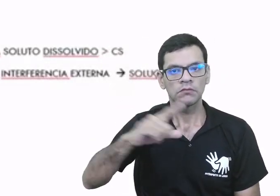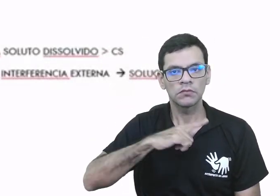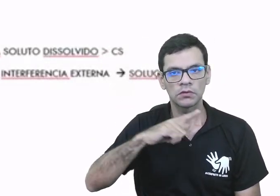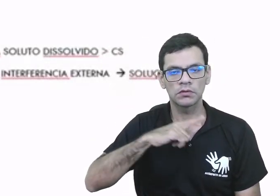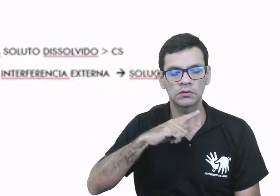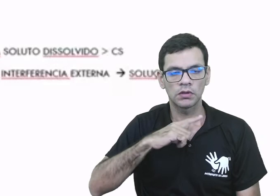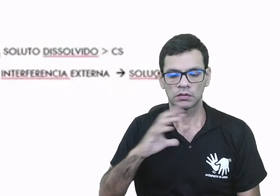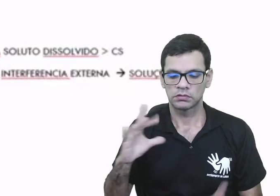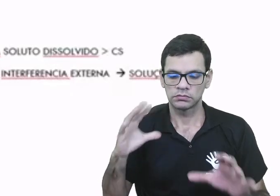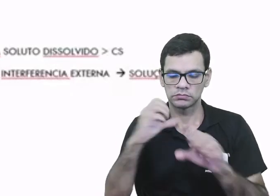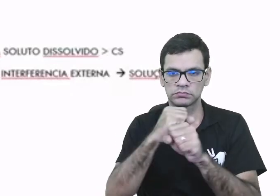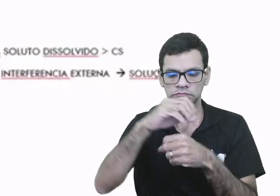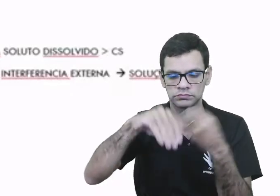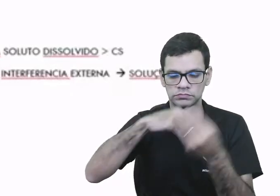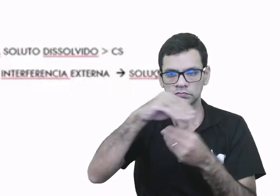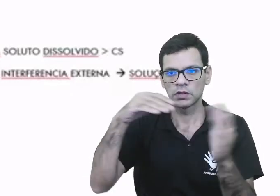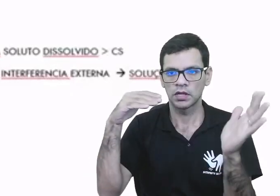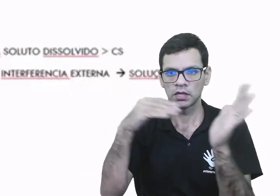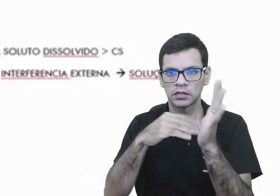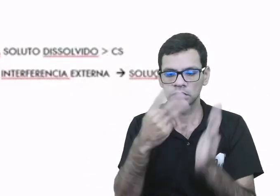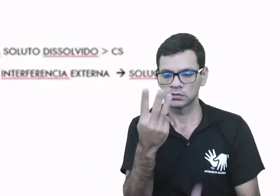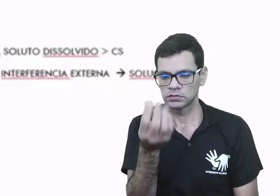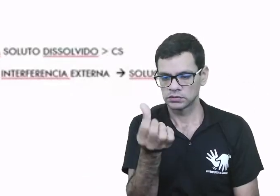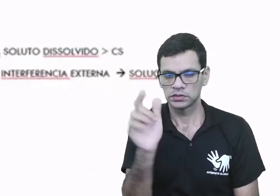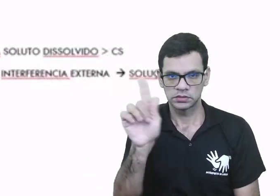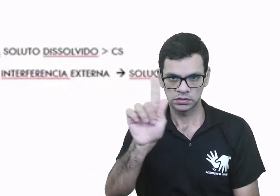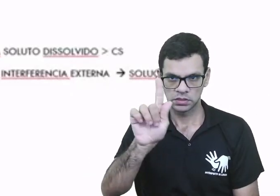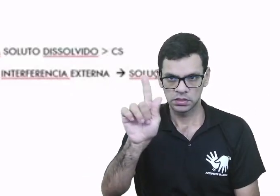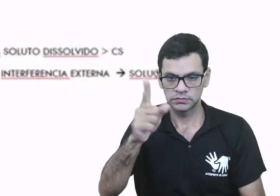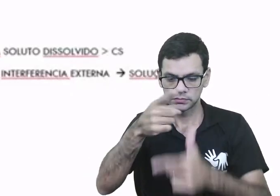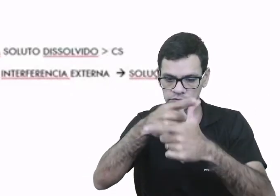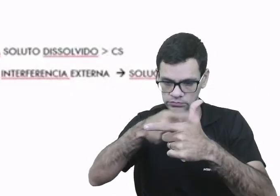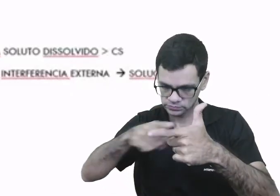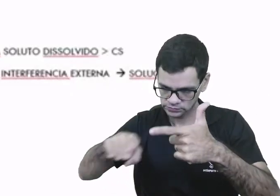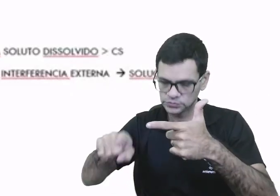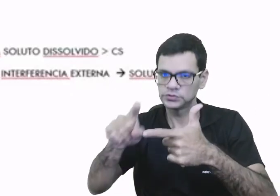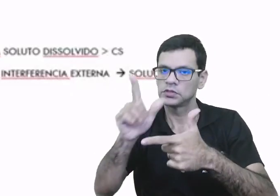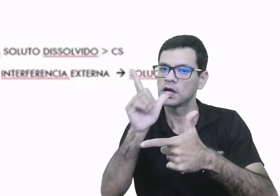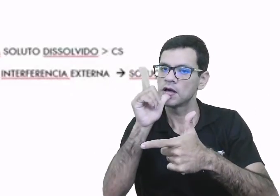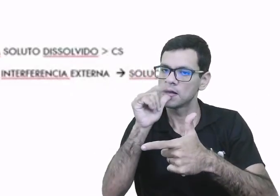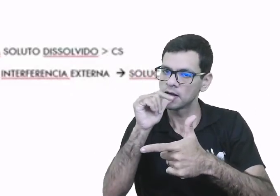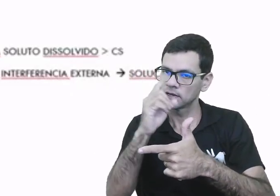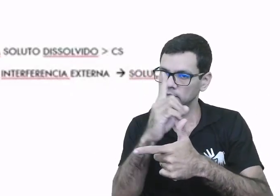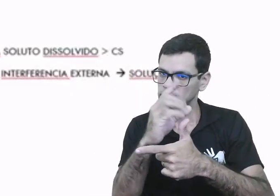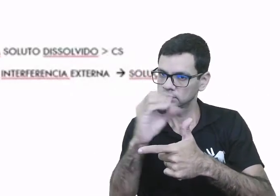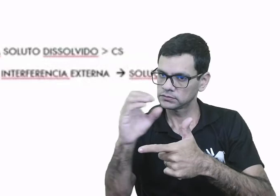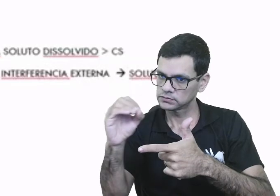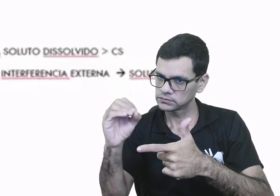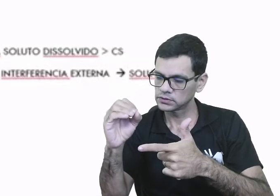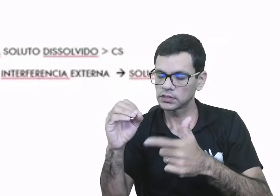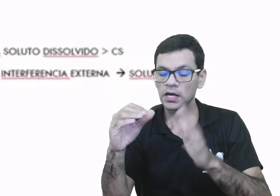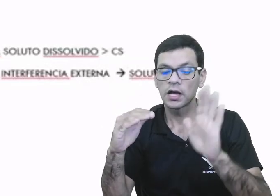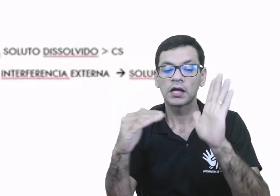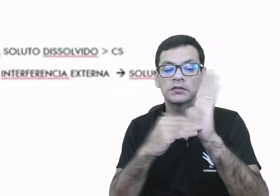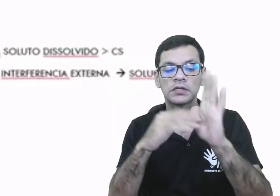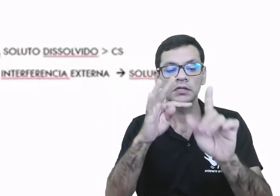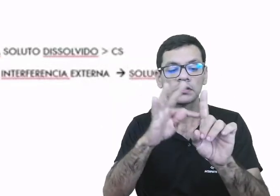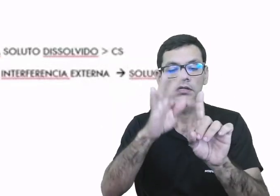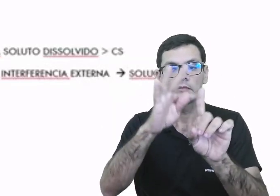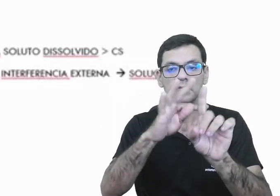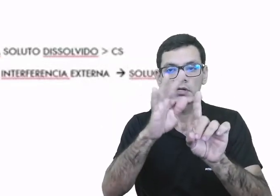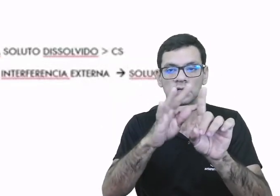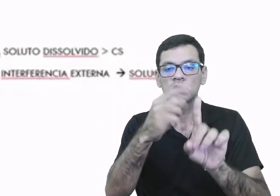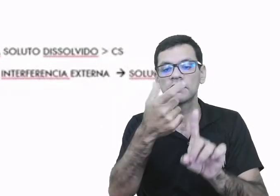coeficiente de solubilidade igual a 36 gramas, em 100 gramas de água a 20 graus Celsius. Então, significa que ele